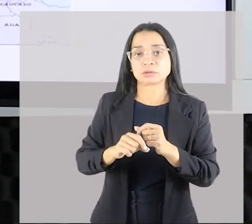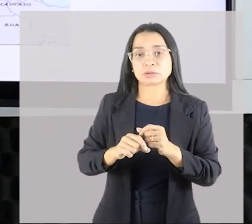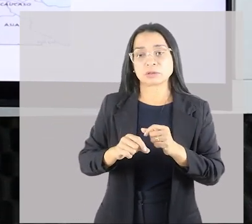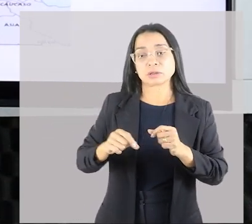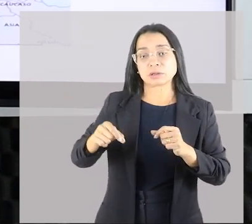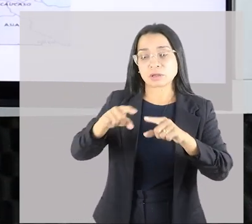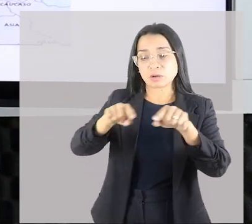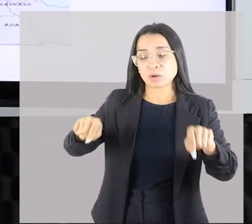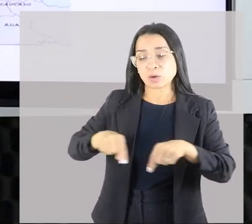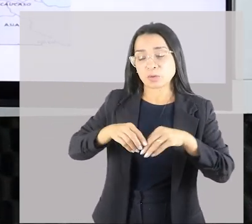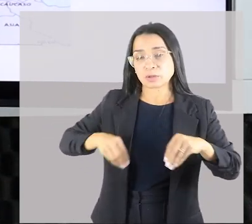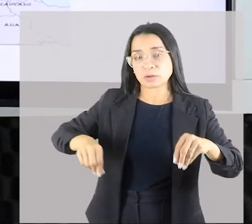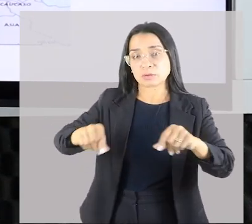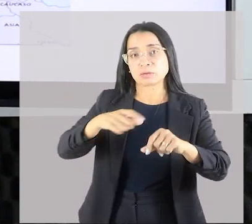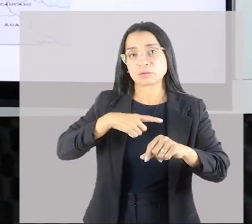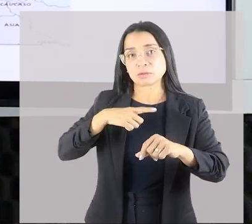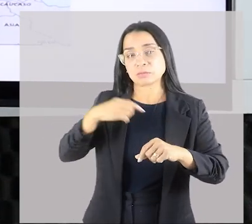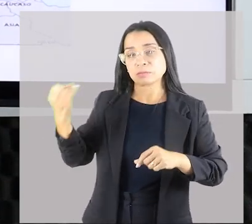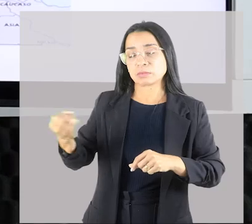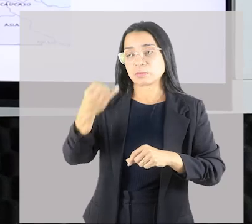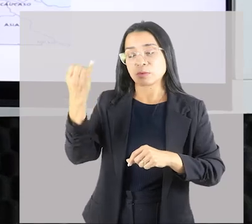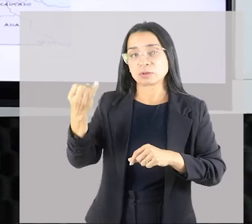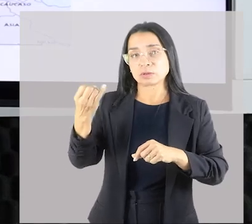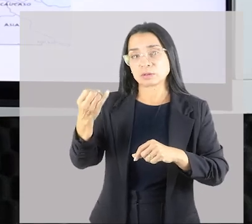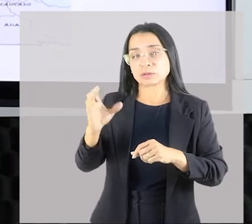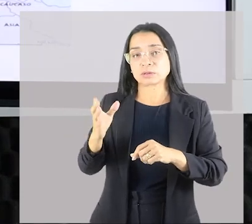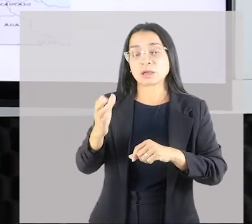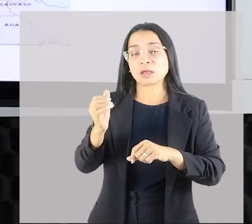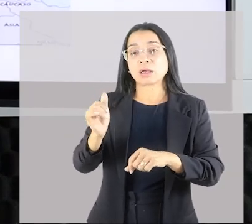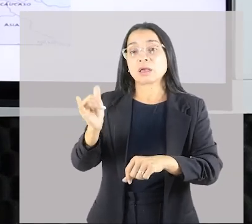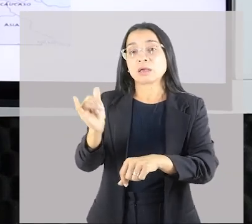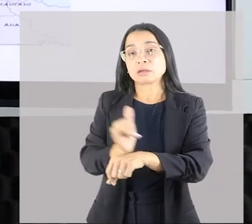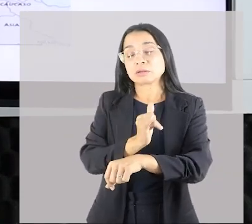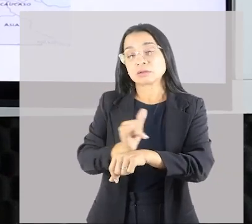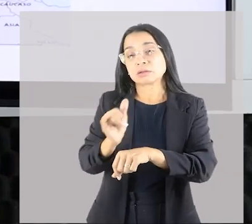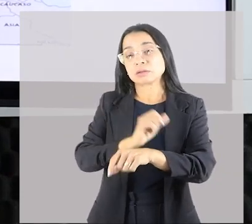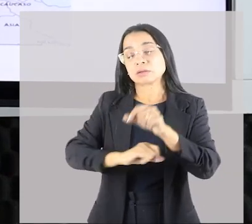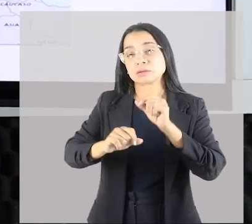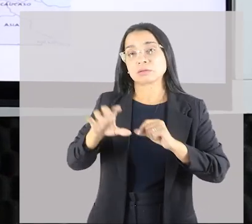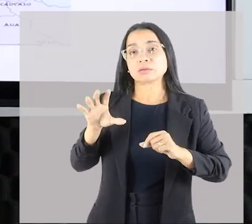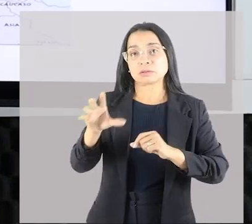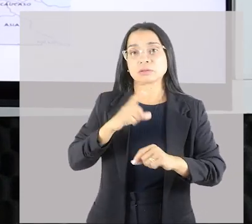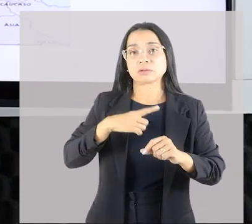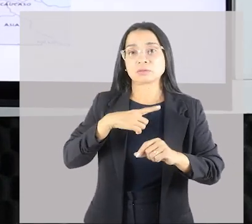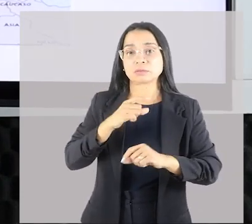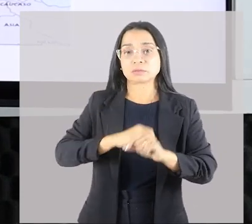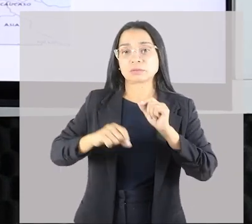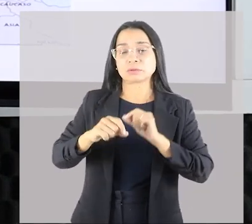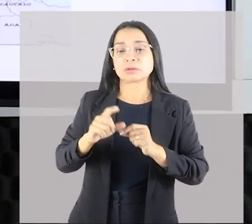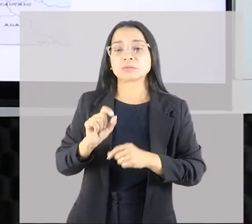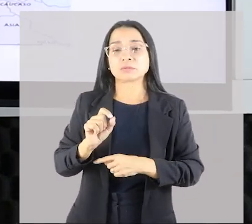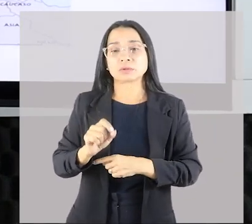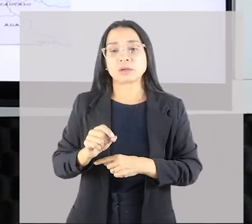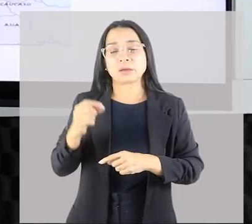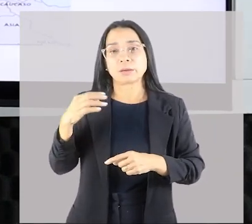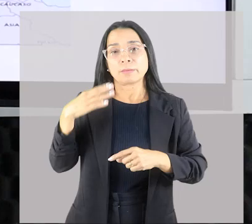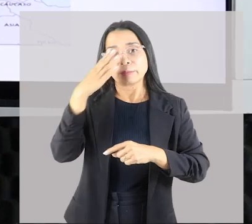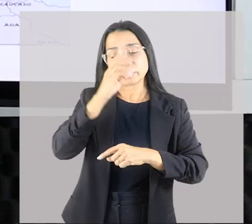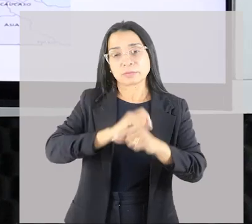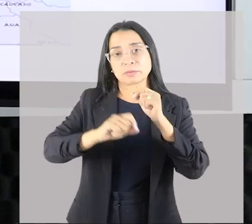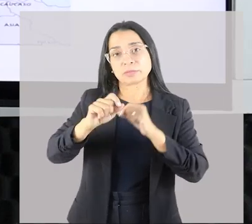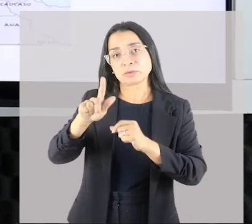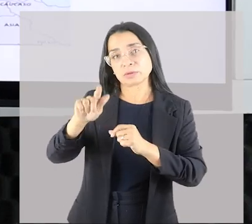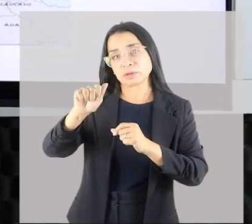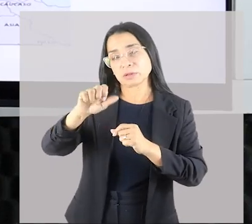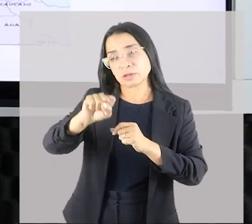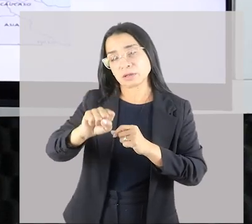uma importância muito grande estratégica, tá certo? Para essa região, visto que tu tem ali grandes correntes, principalmente de gás